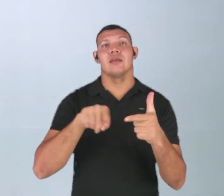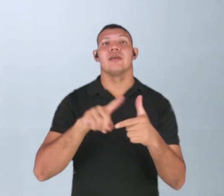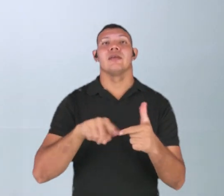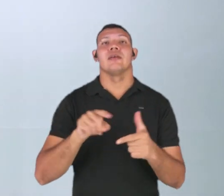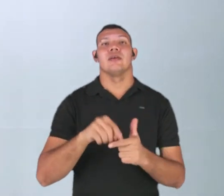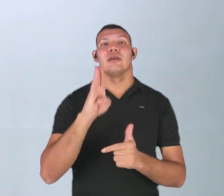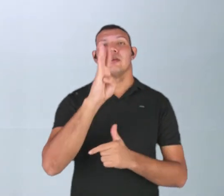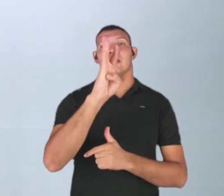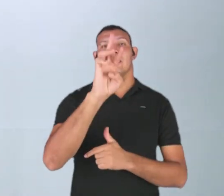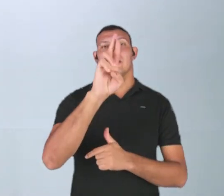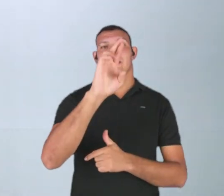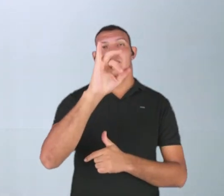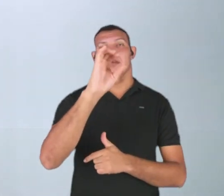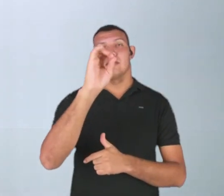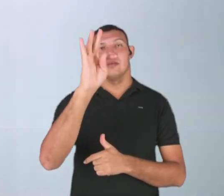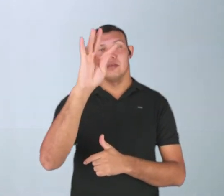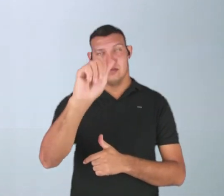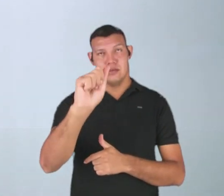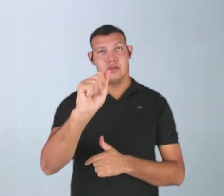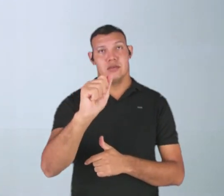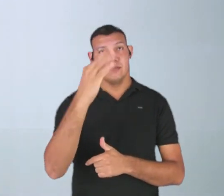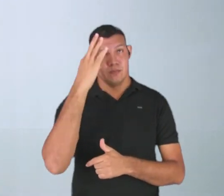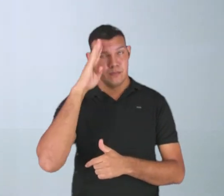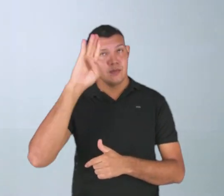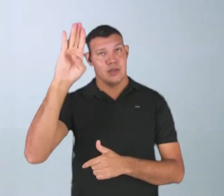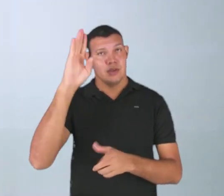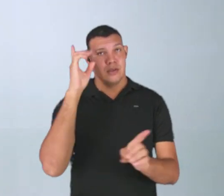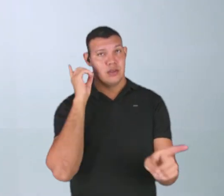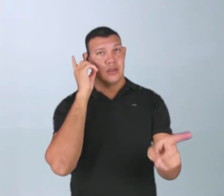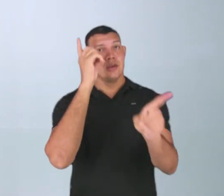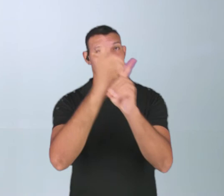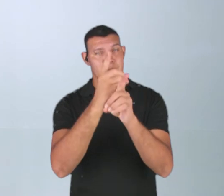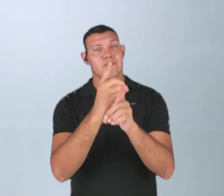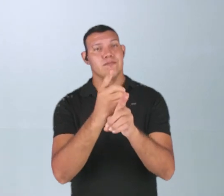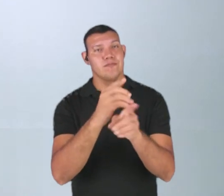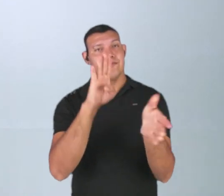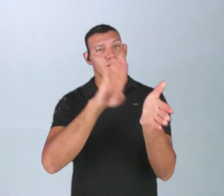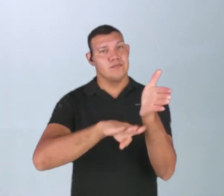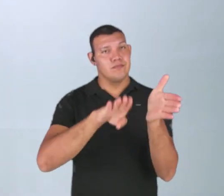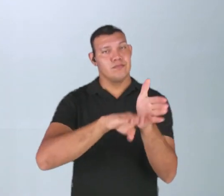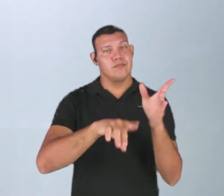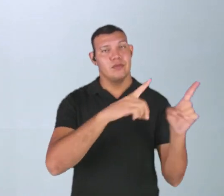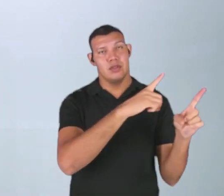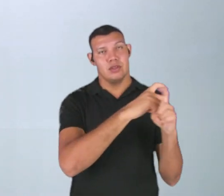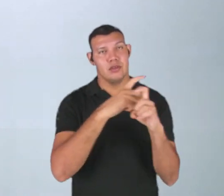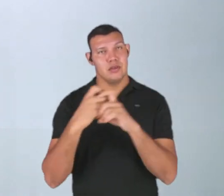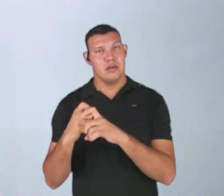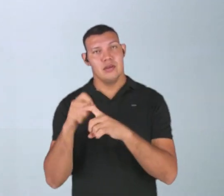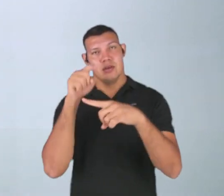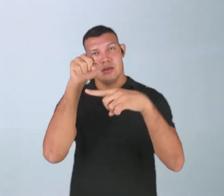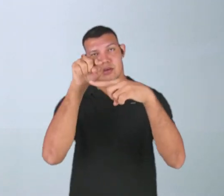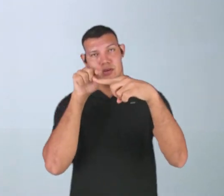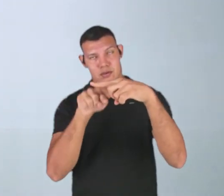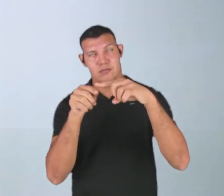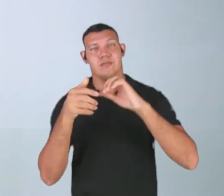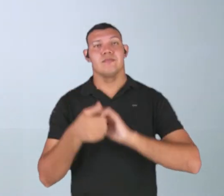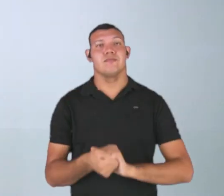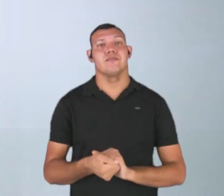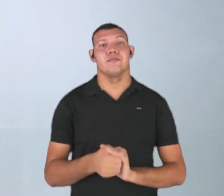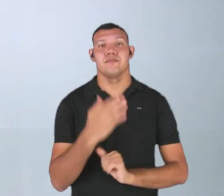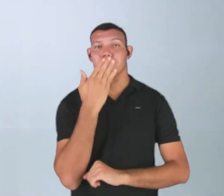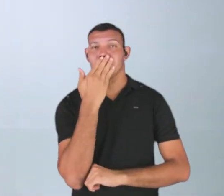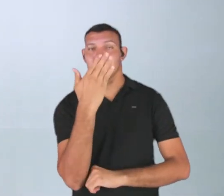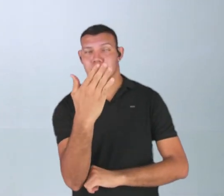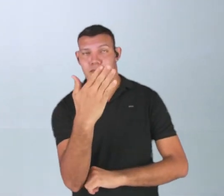nós queremos o quociente e o resto é de uma divisão de polinômio é muito utilizado é